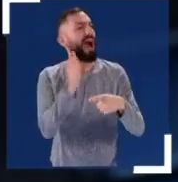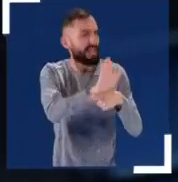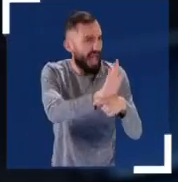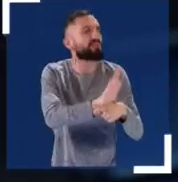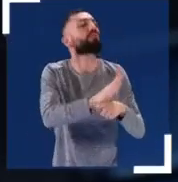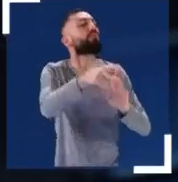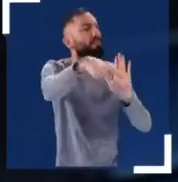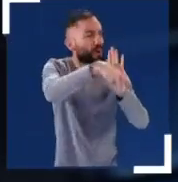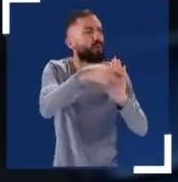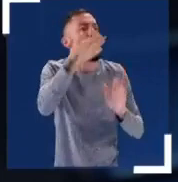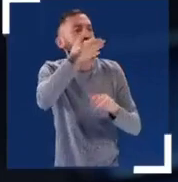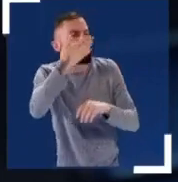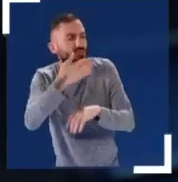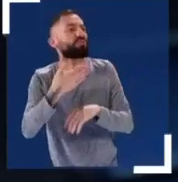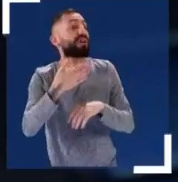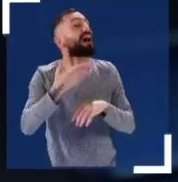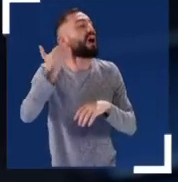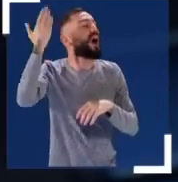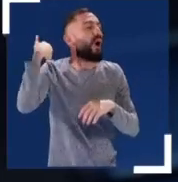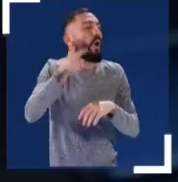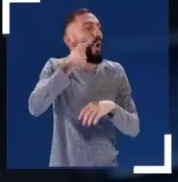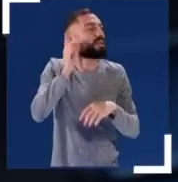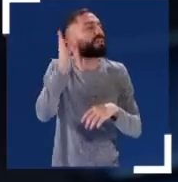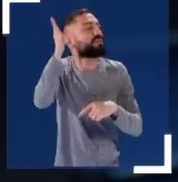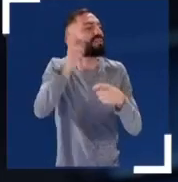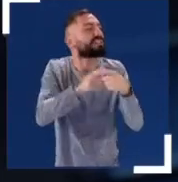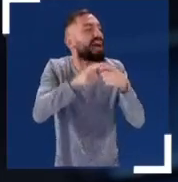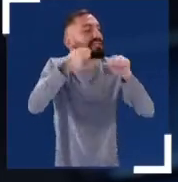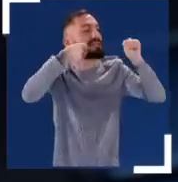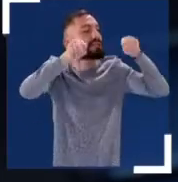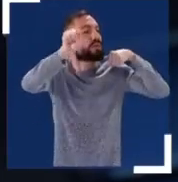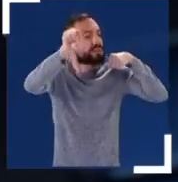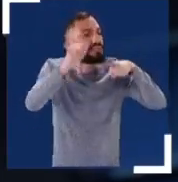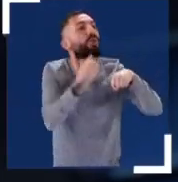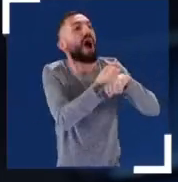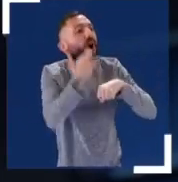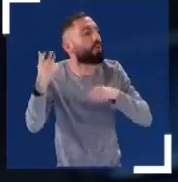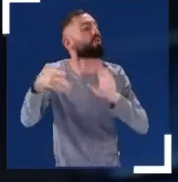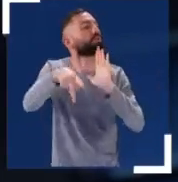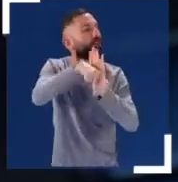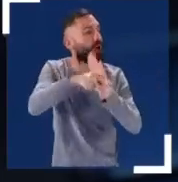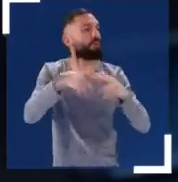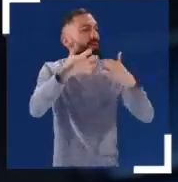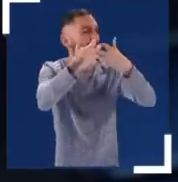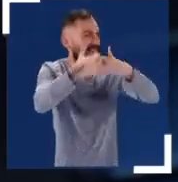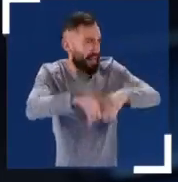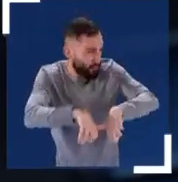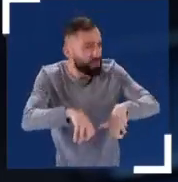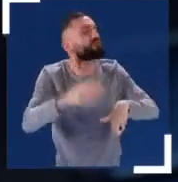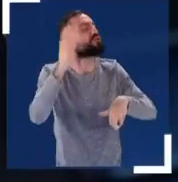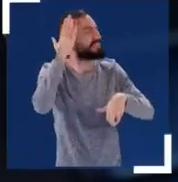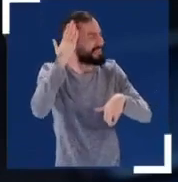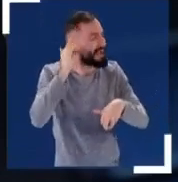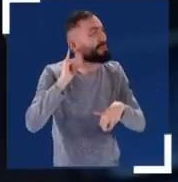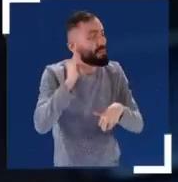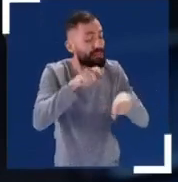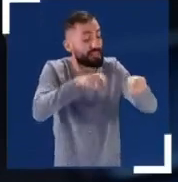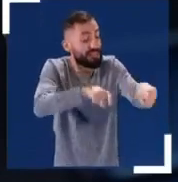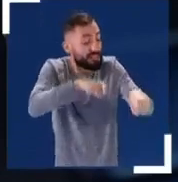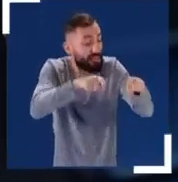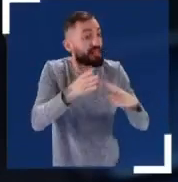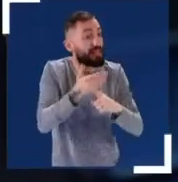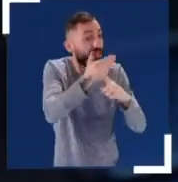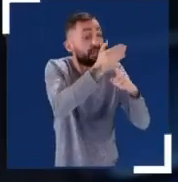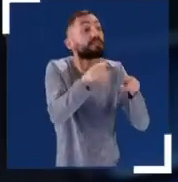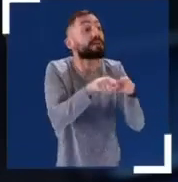de álcool. Eu estive ontem em Sertãozinho falando sobre isso, os metalúrgicos de lá que dependem disso, o agro de tecnologia, produzir mais, o amendoim